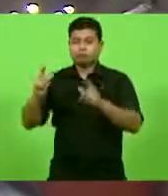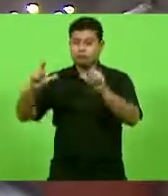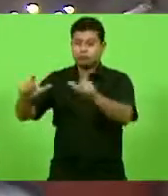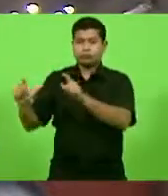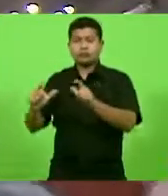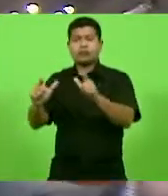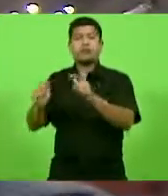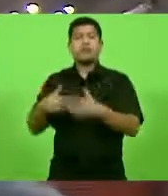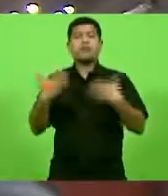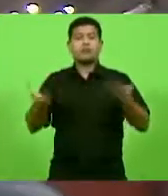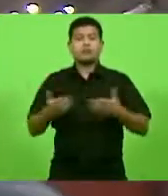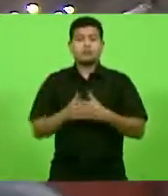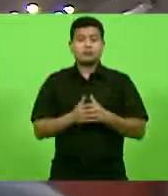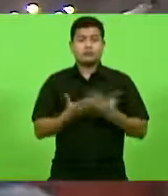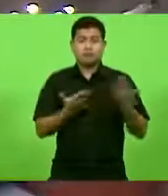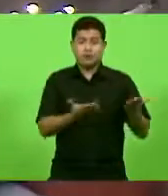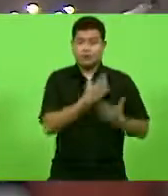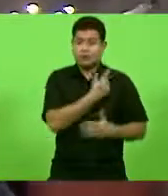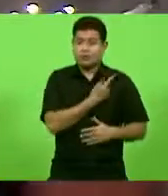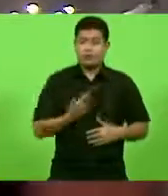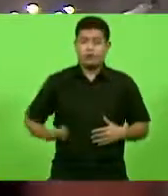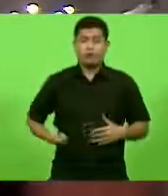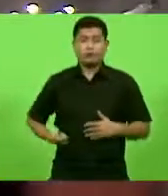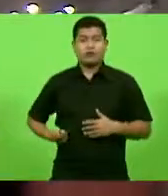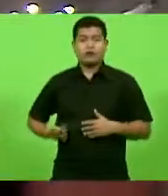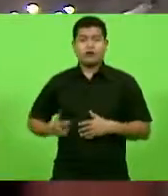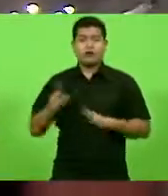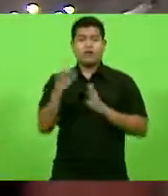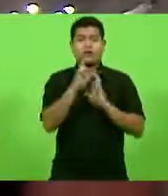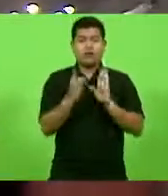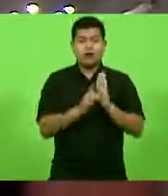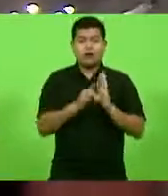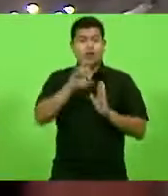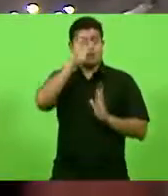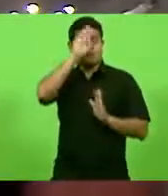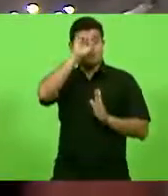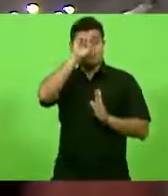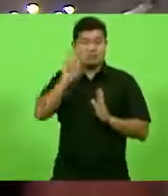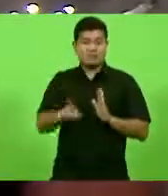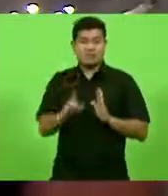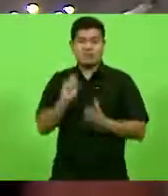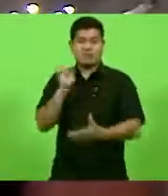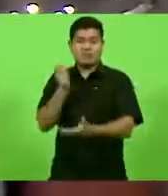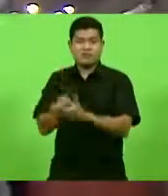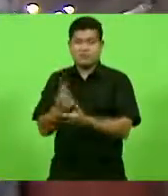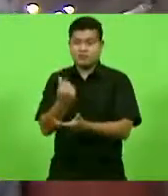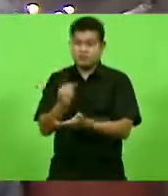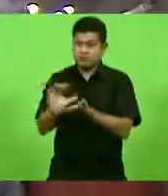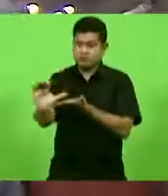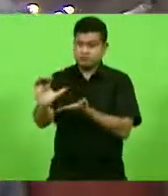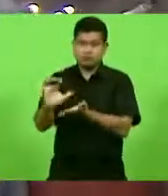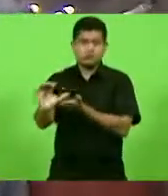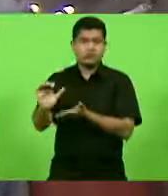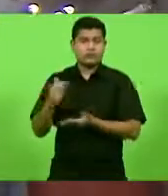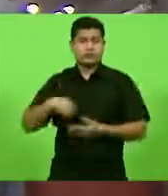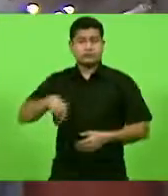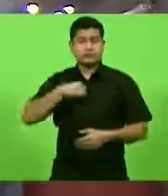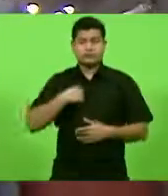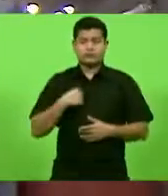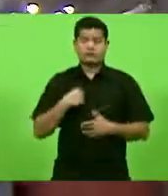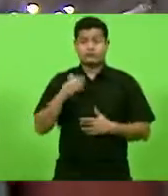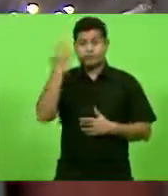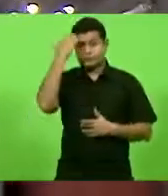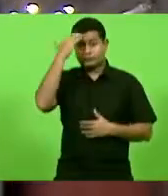decreto, destinaria os recursos para as rodovias que entenderem eles serem necessários. Fizemos um entendimento, no